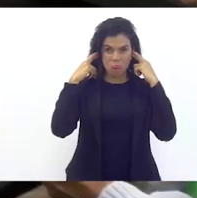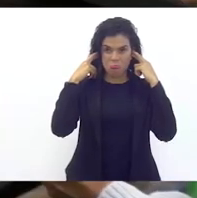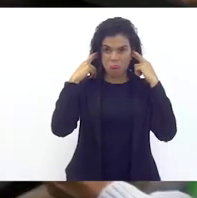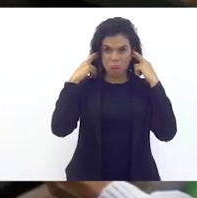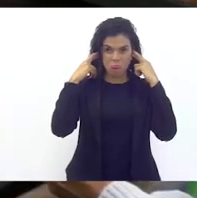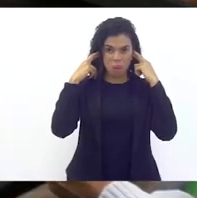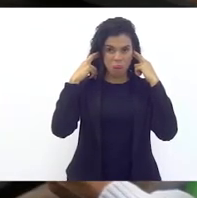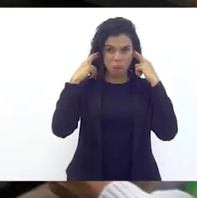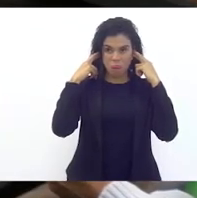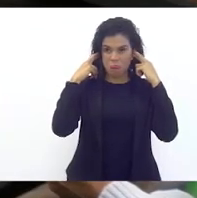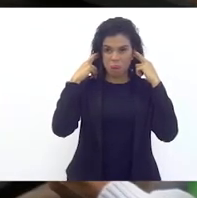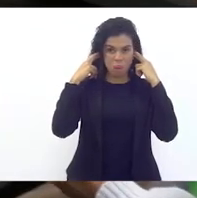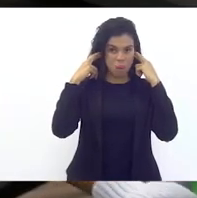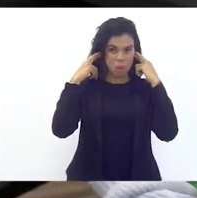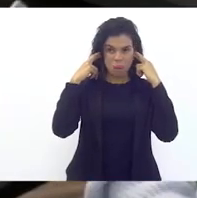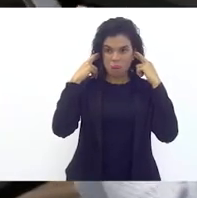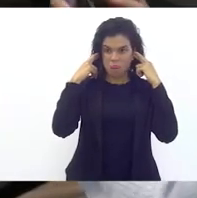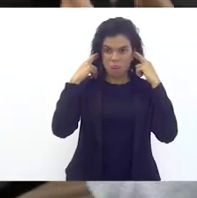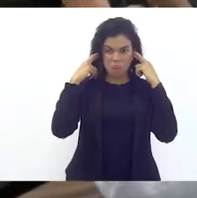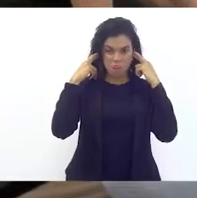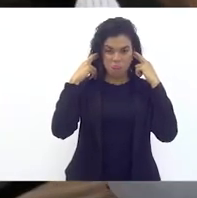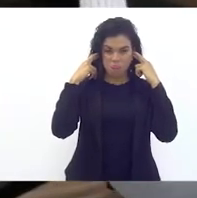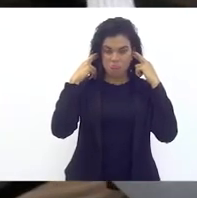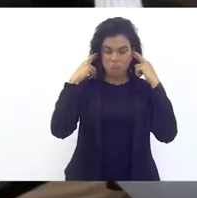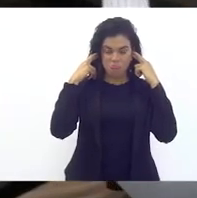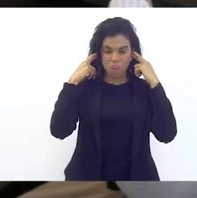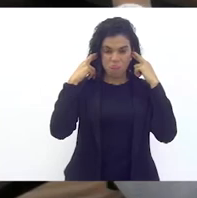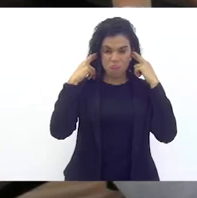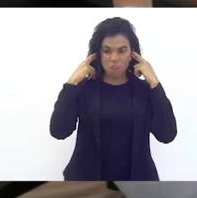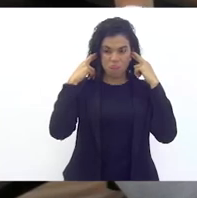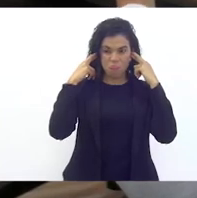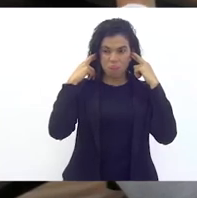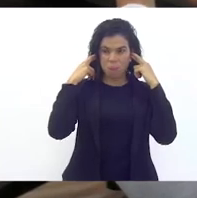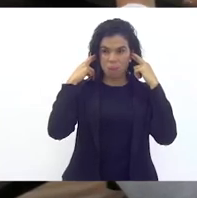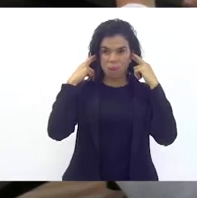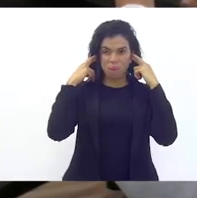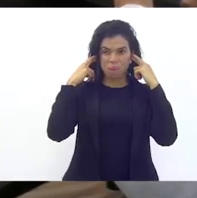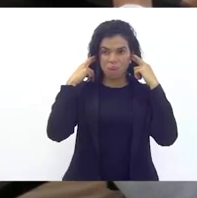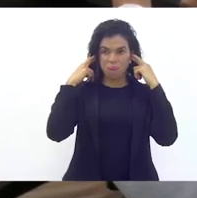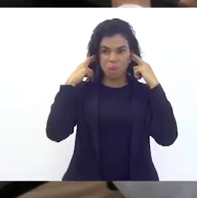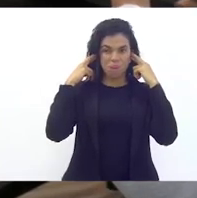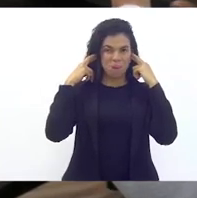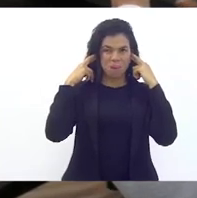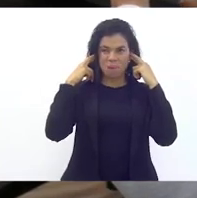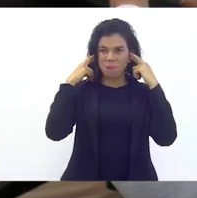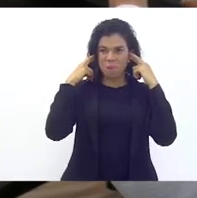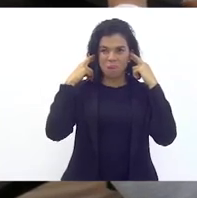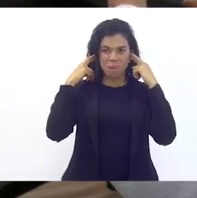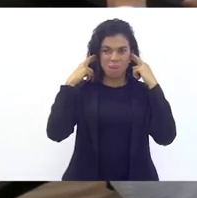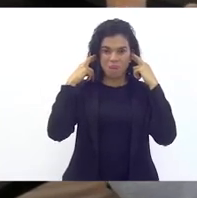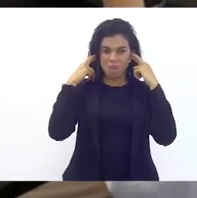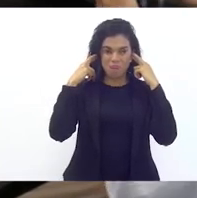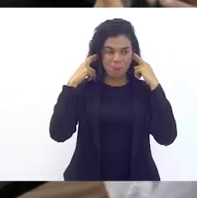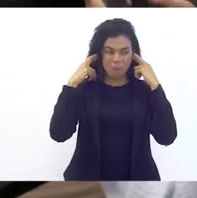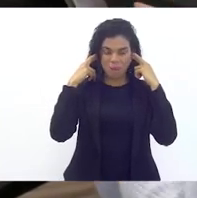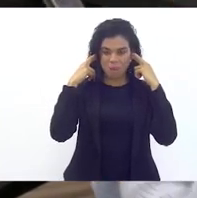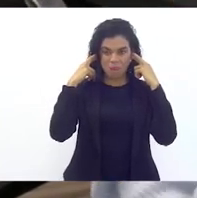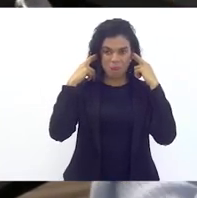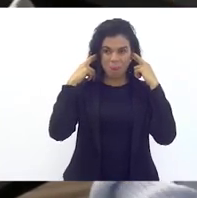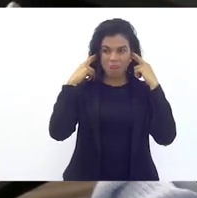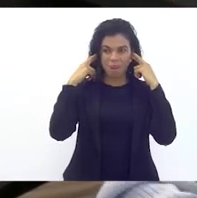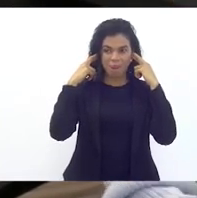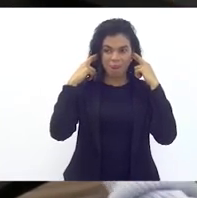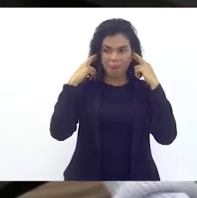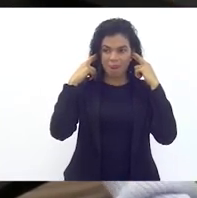Saúde, a qual sou presidente e representando o segmento usuários. Então, nós, enquanto usuários de saúde, né,